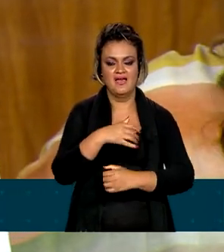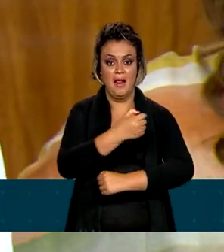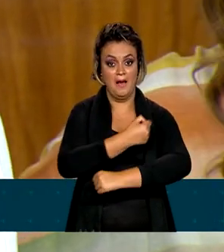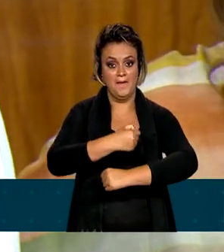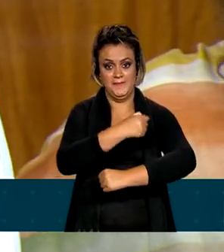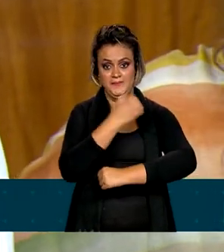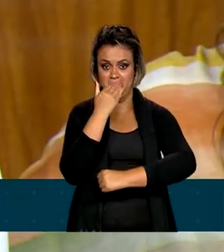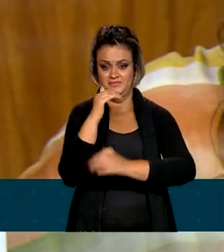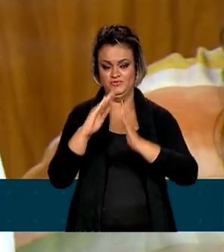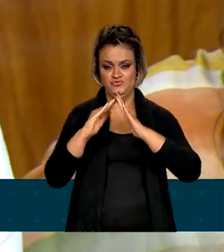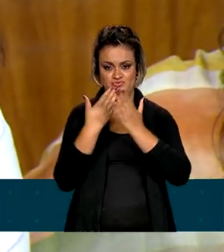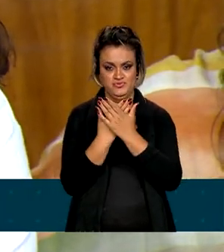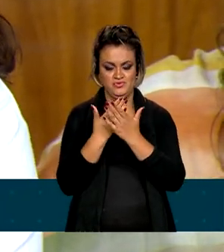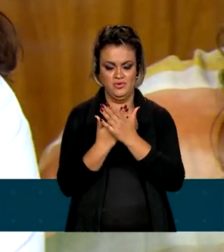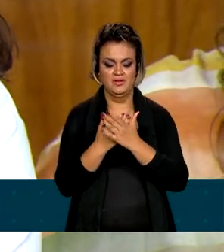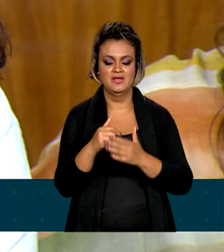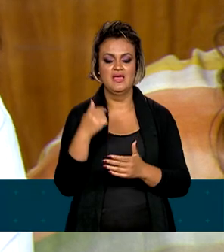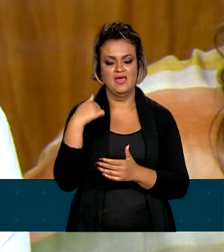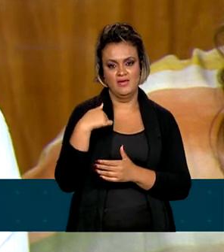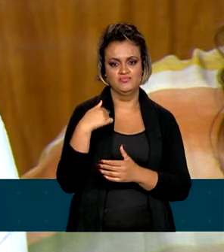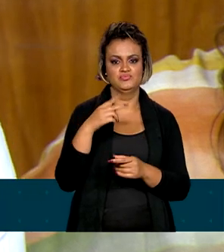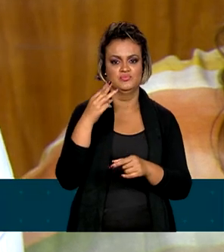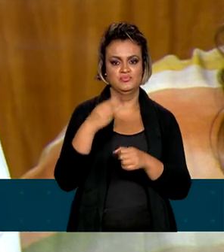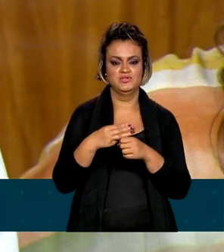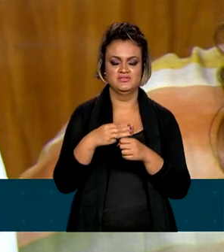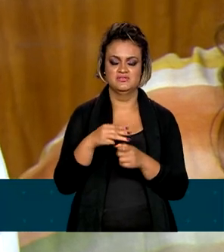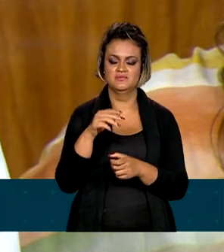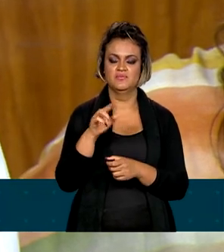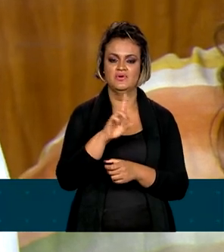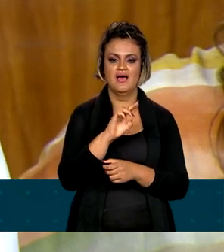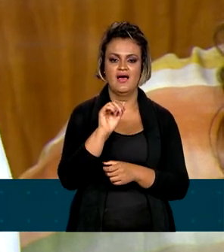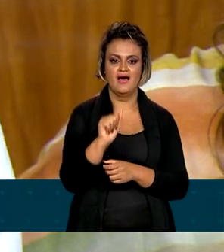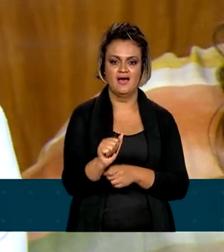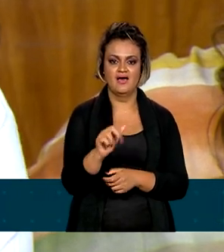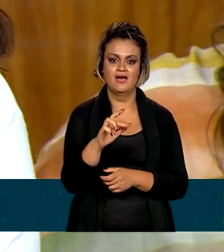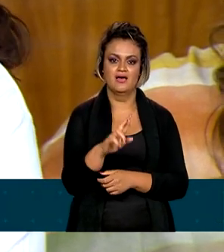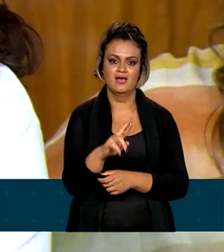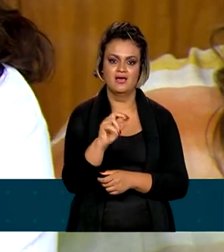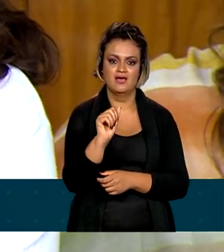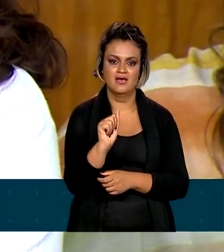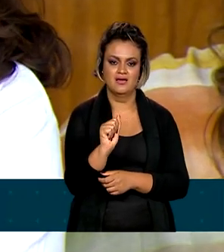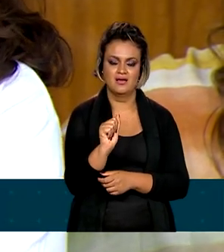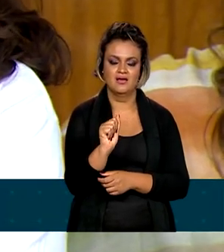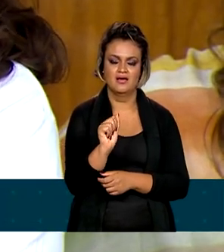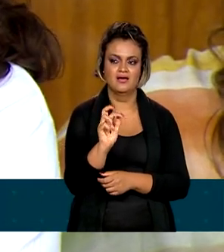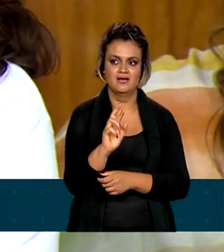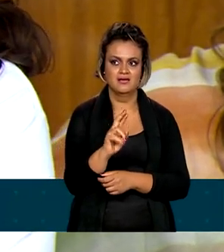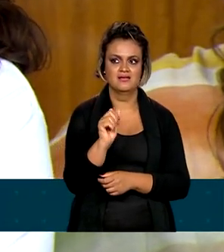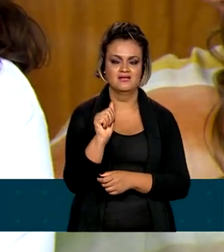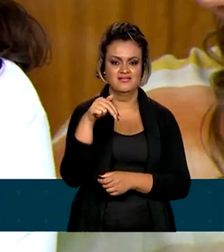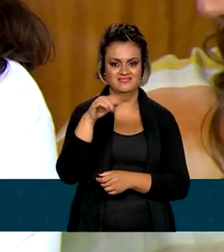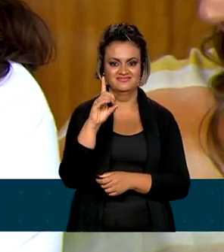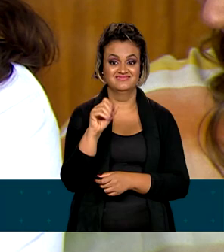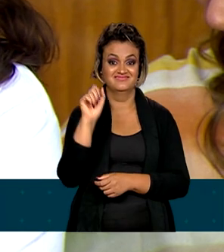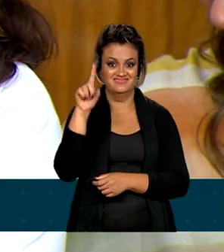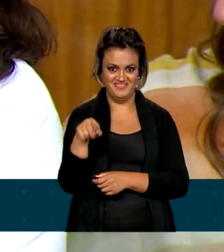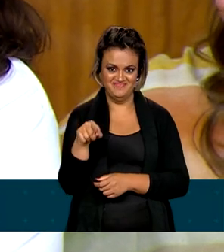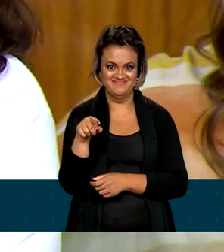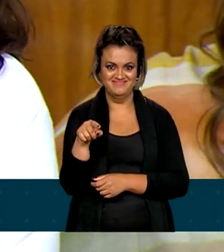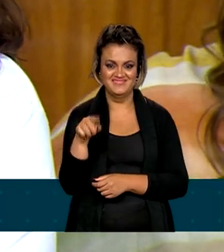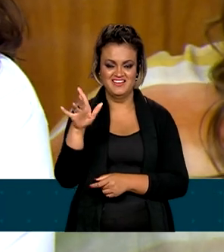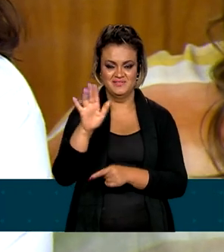né? Sou do município de Ararendá, trabalho já há 18 anos